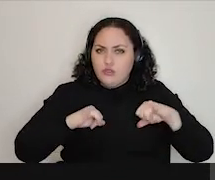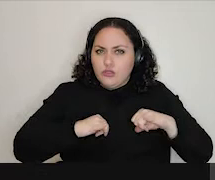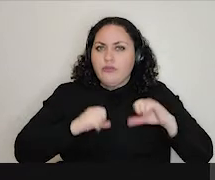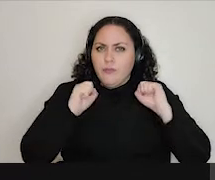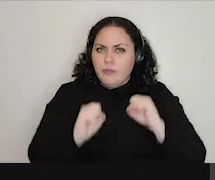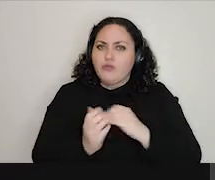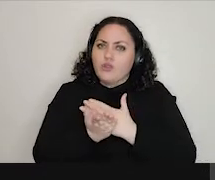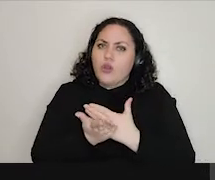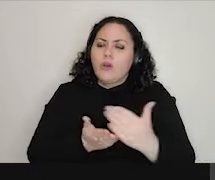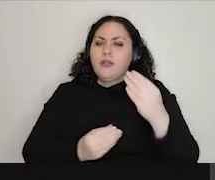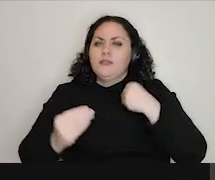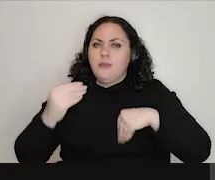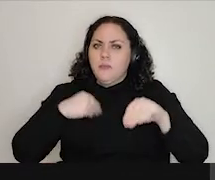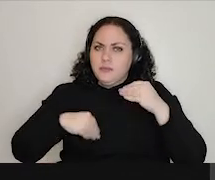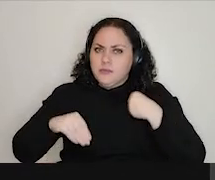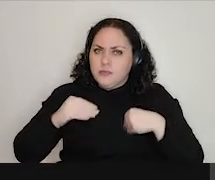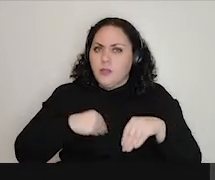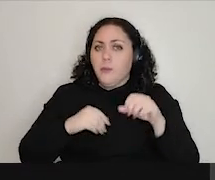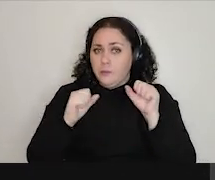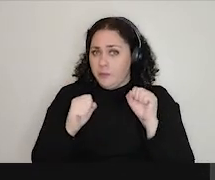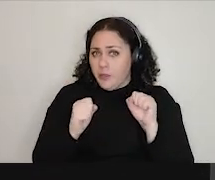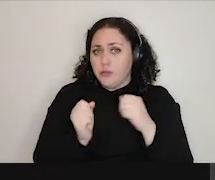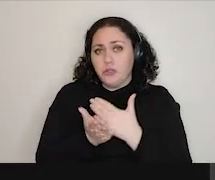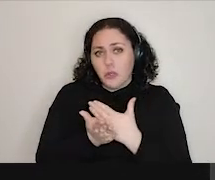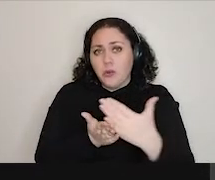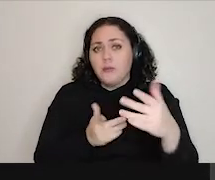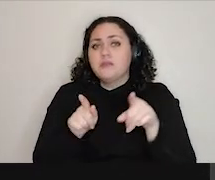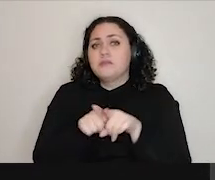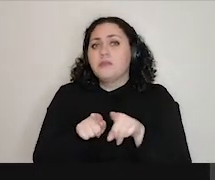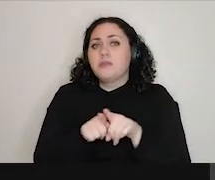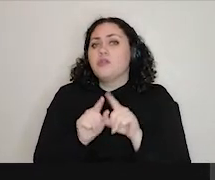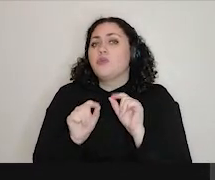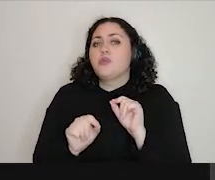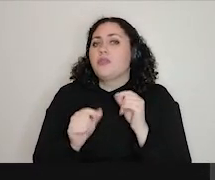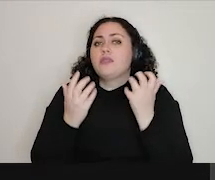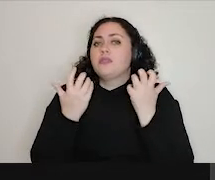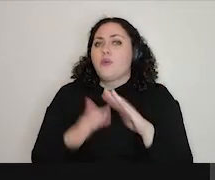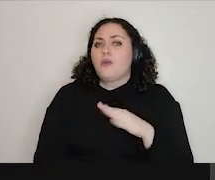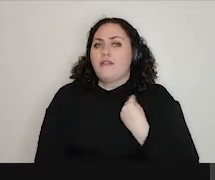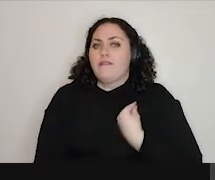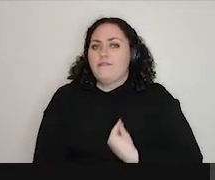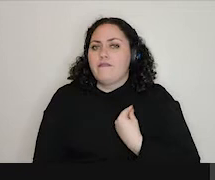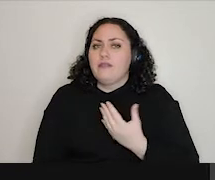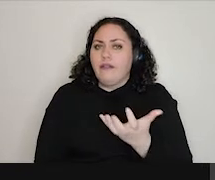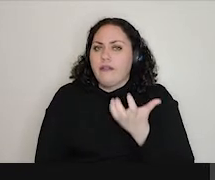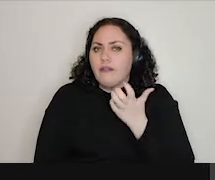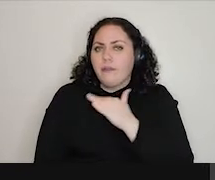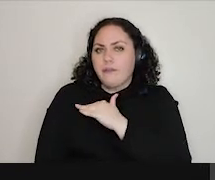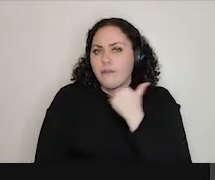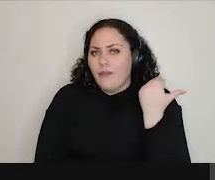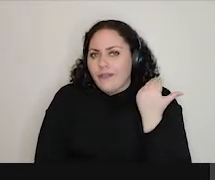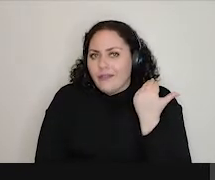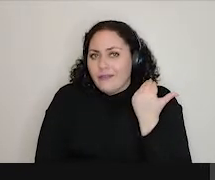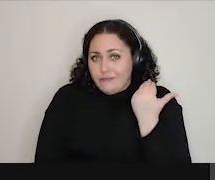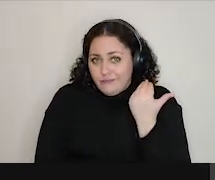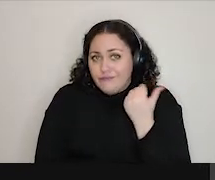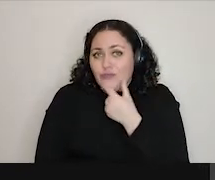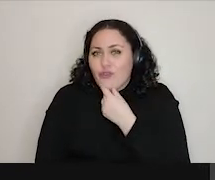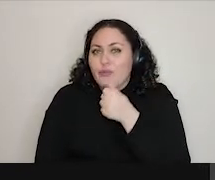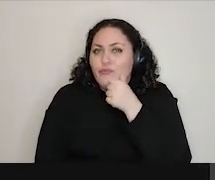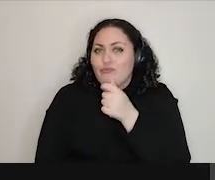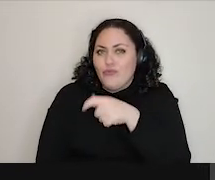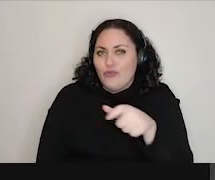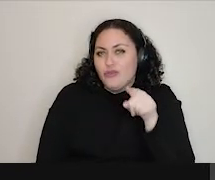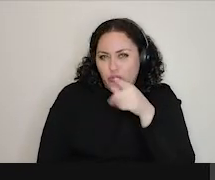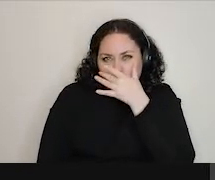sofrimento, possa desenvolver depressão, possa desenvolver desejo de não